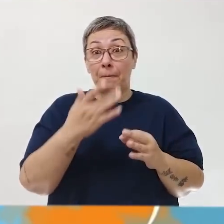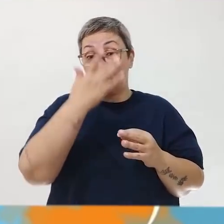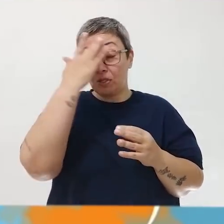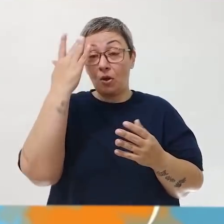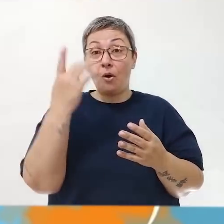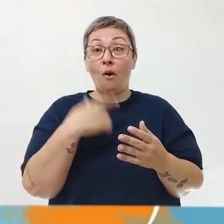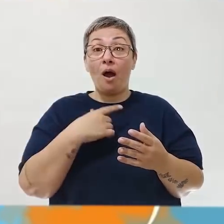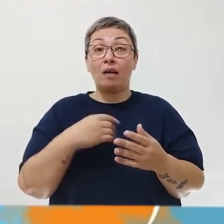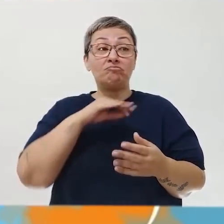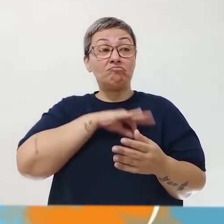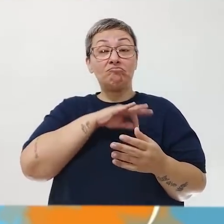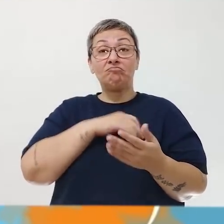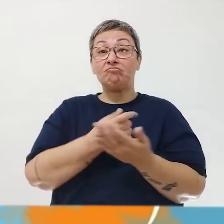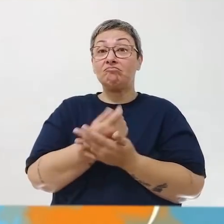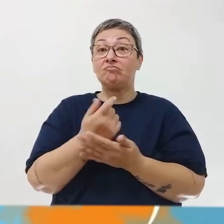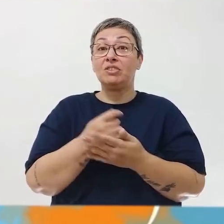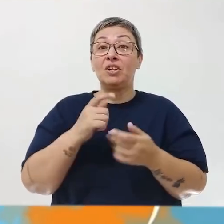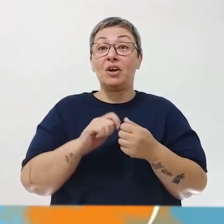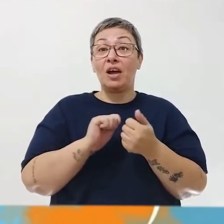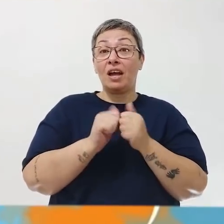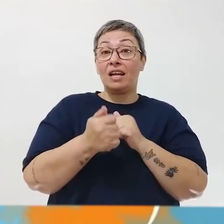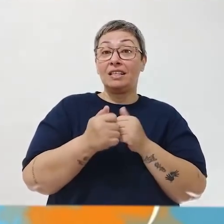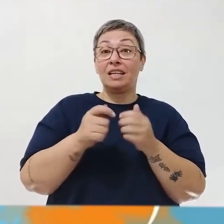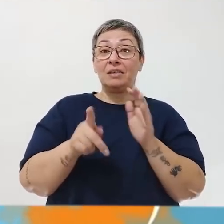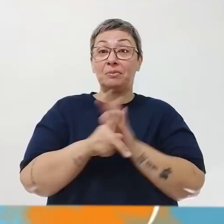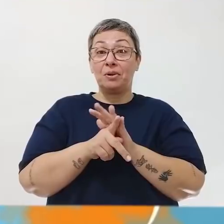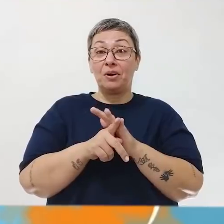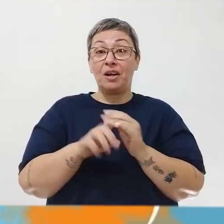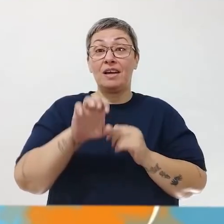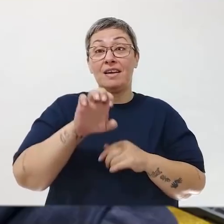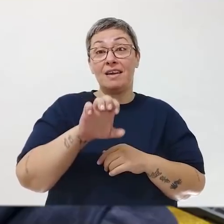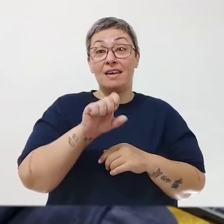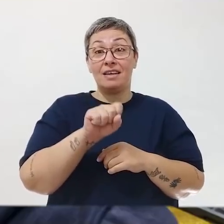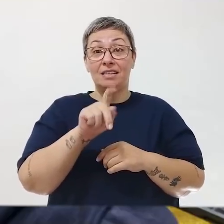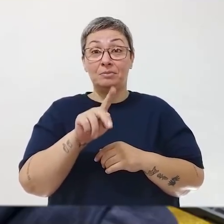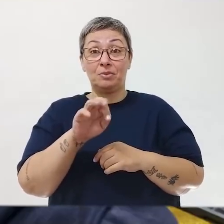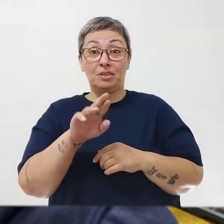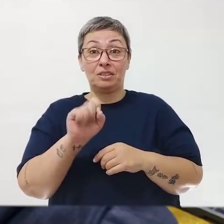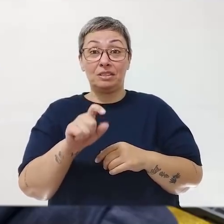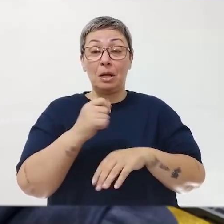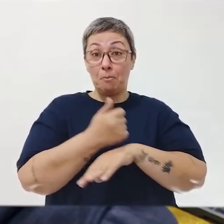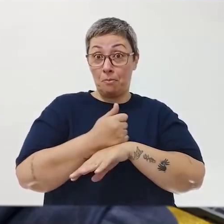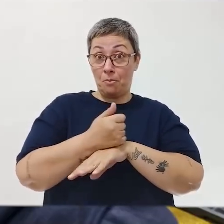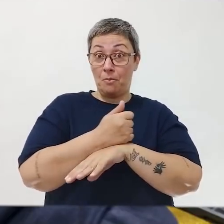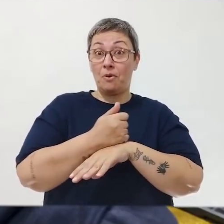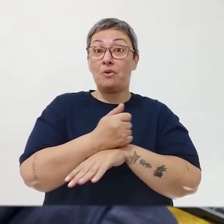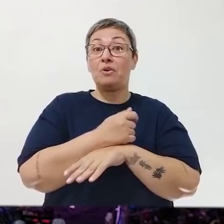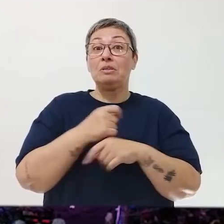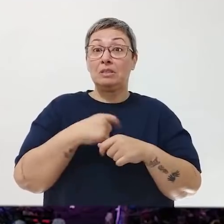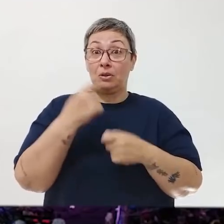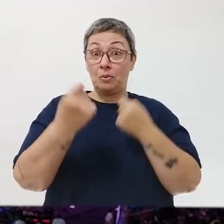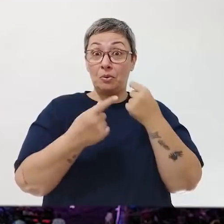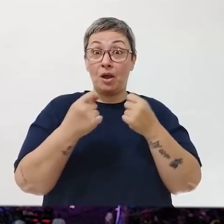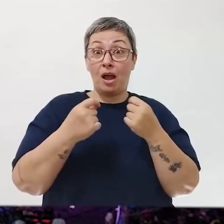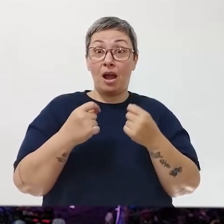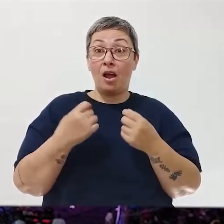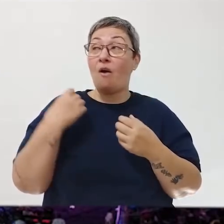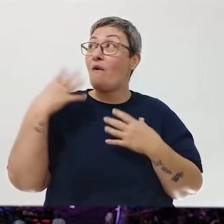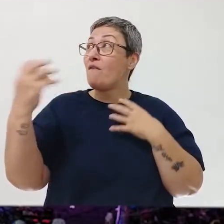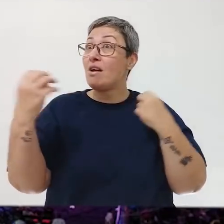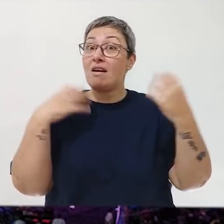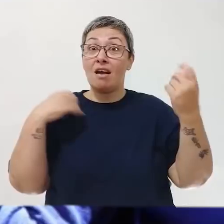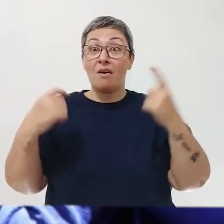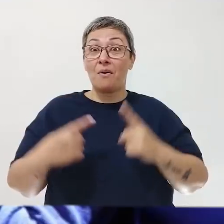a vida jogando, são conhecidos como atletas de esportes. Eles jogam profissionalmente e alguns viajam o